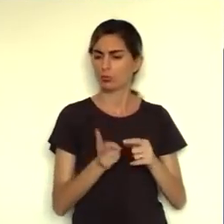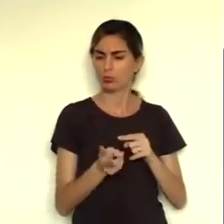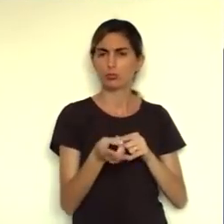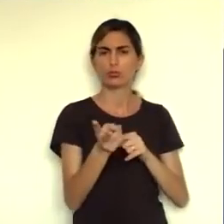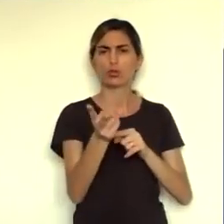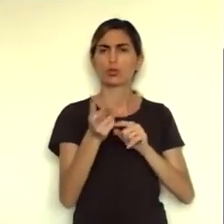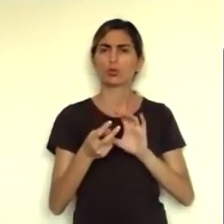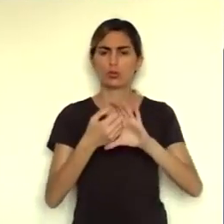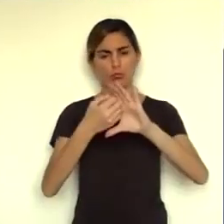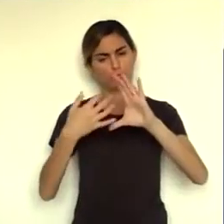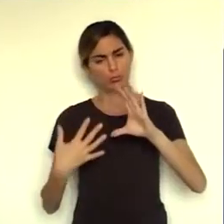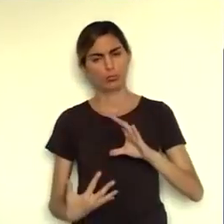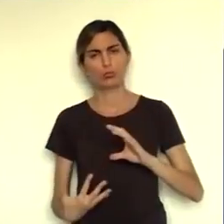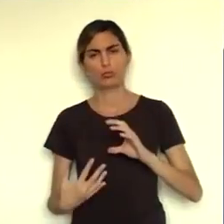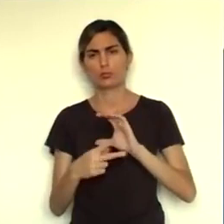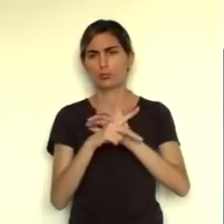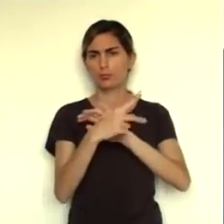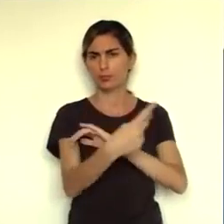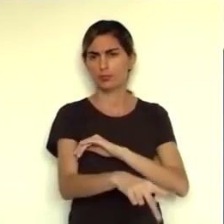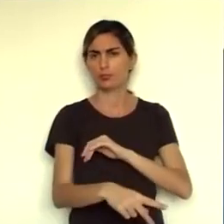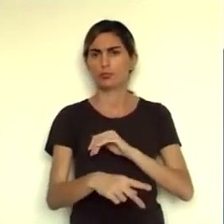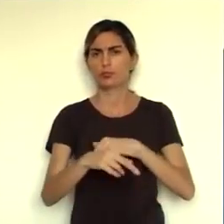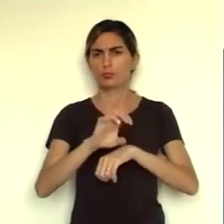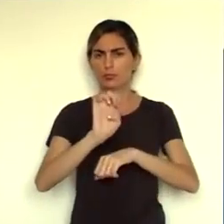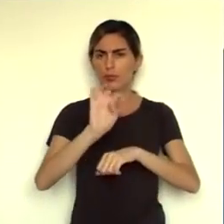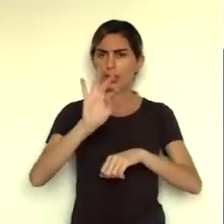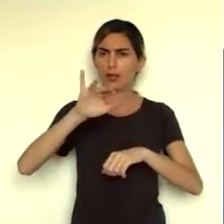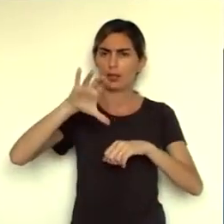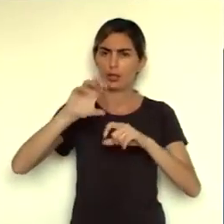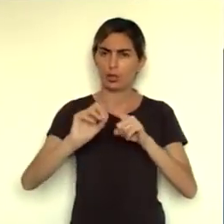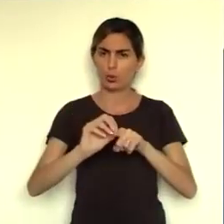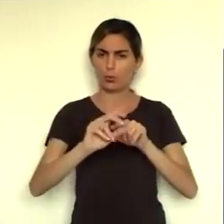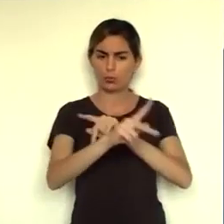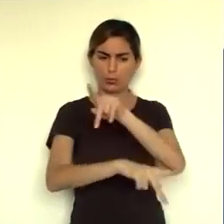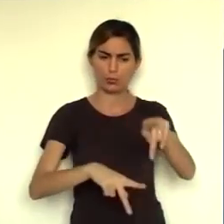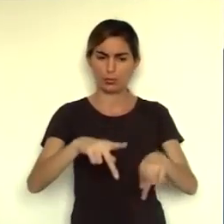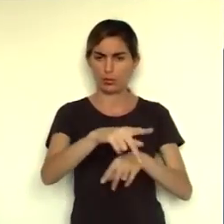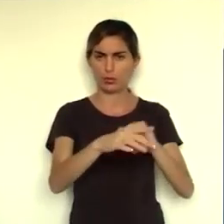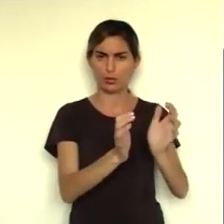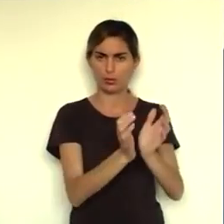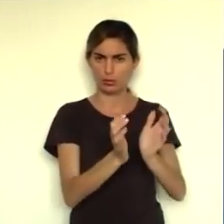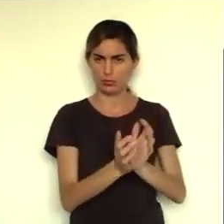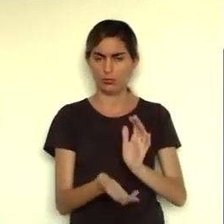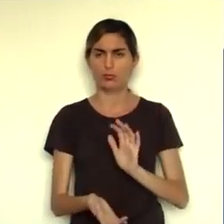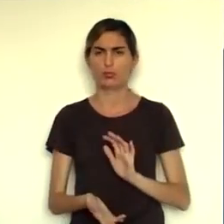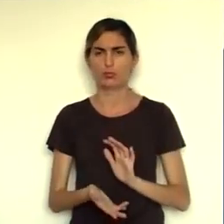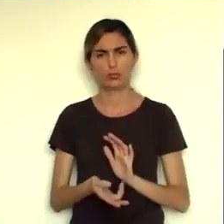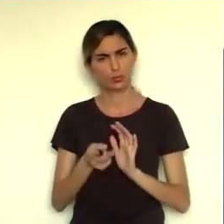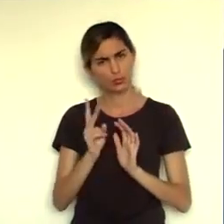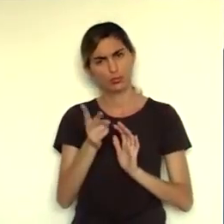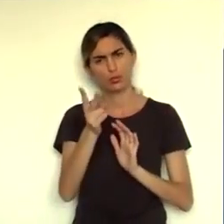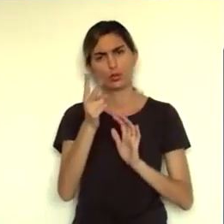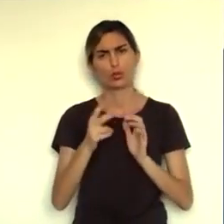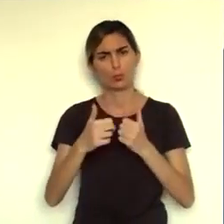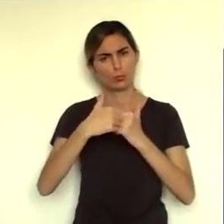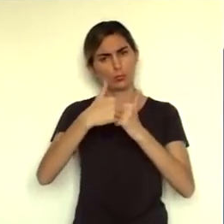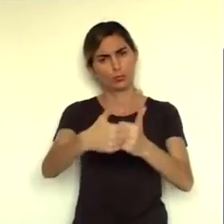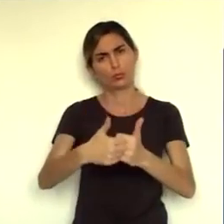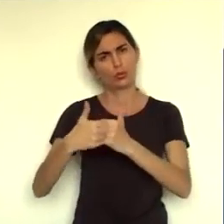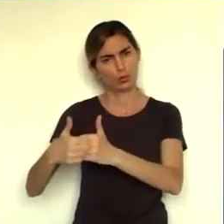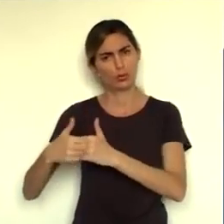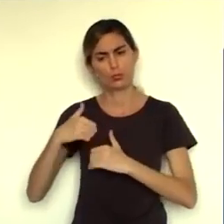que continuam caracterizando o aspecto étnico dessa população que está